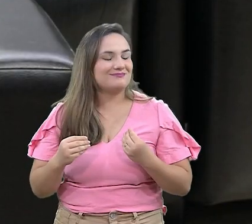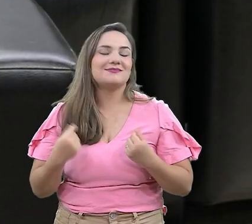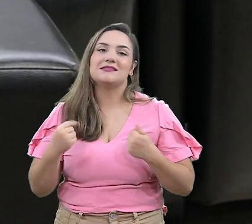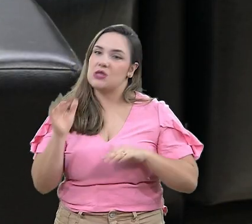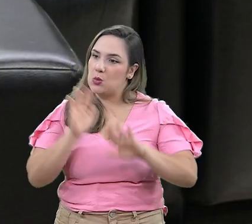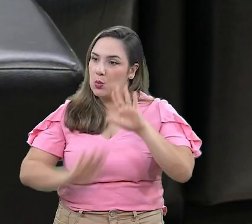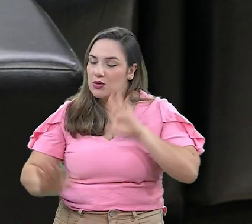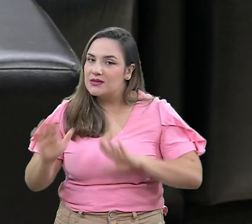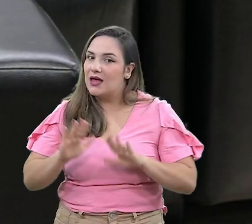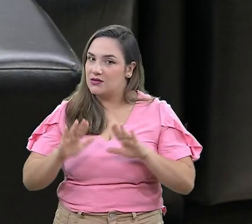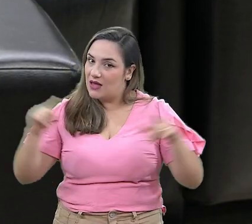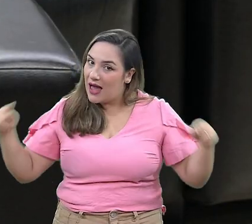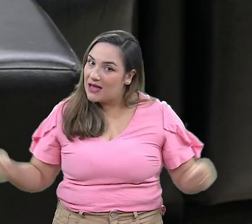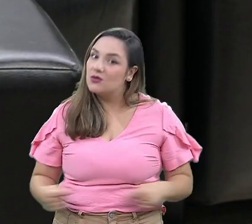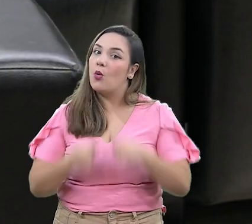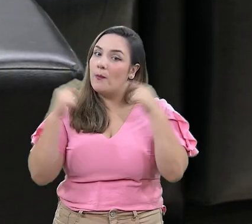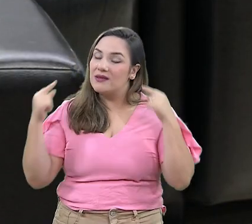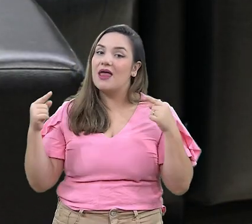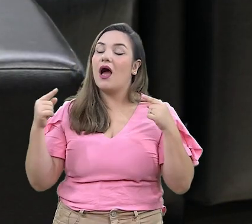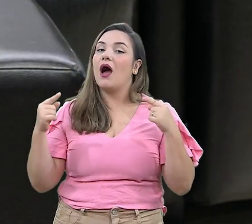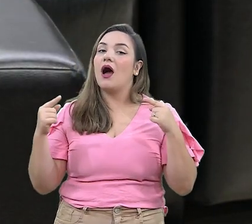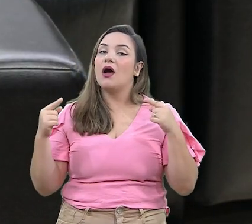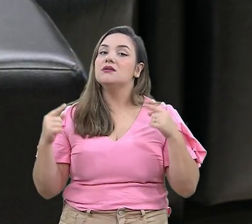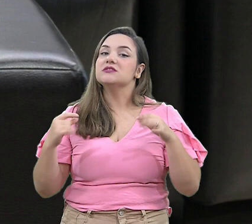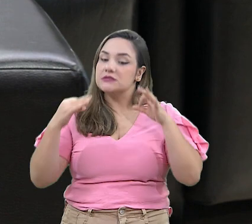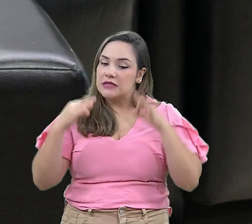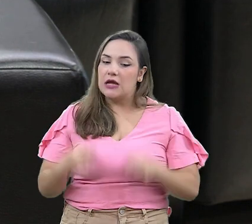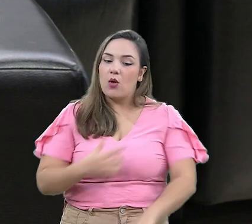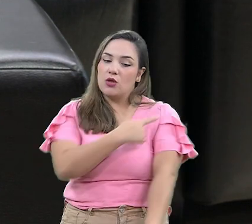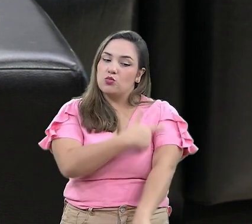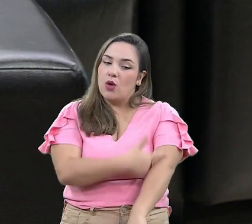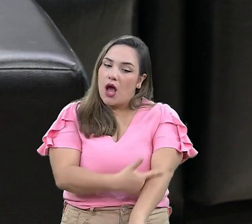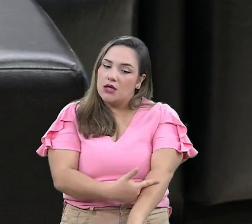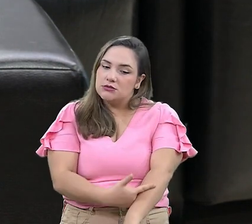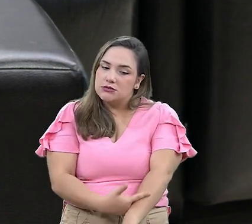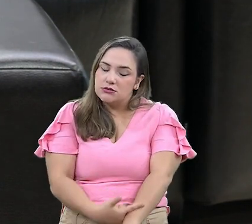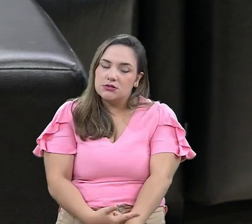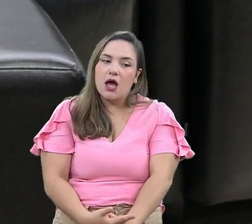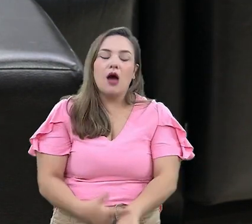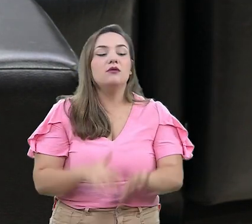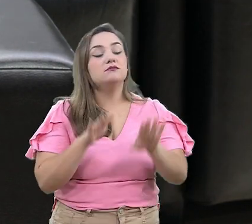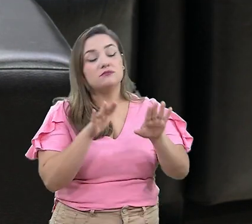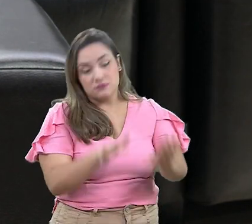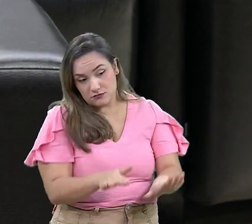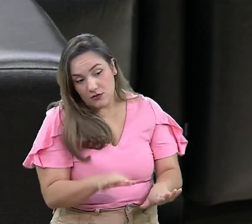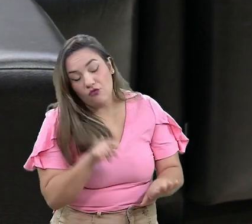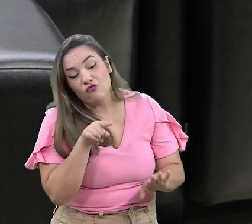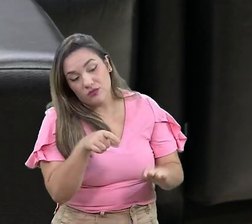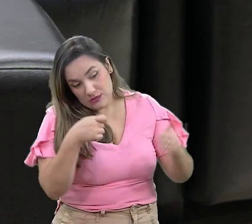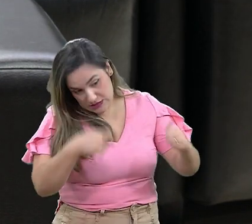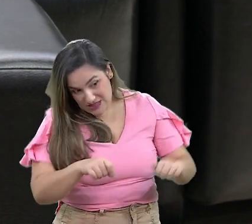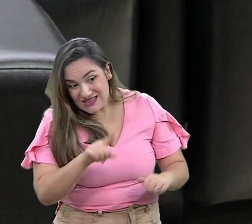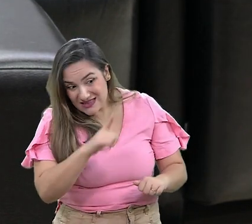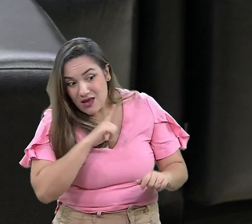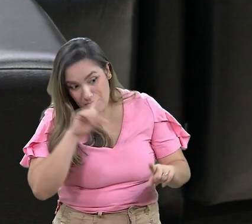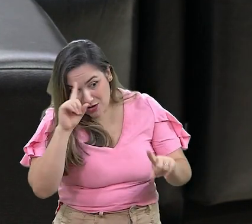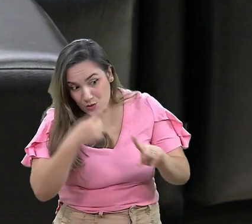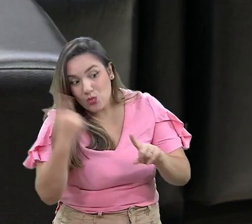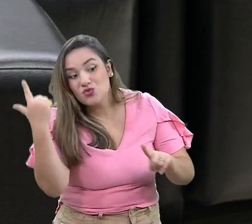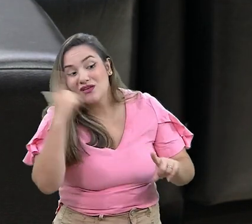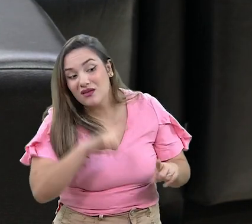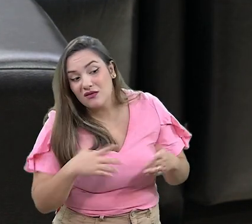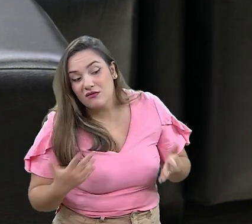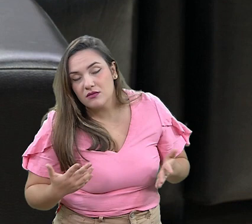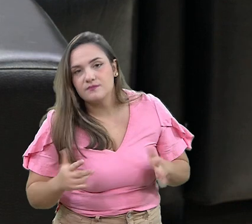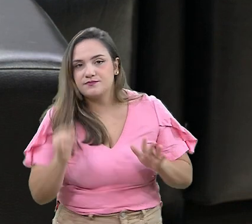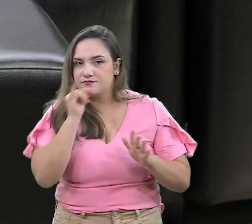forma dele exigir tem que ser adequada e com respeito à pessoa que está elaborando a tarefa. Por exemplo,